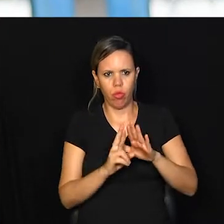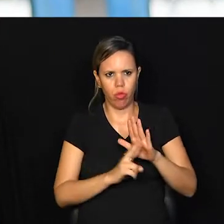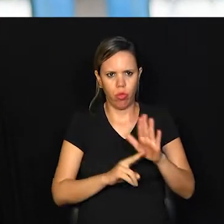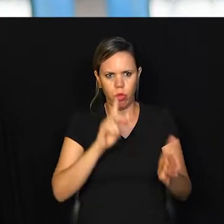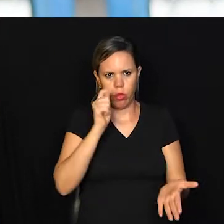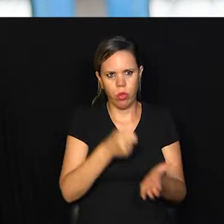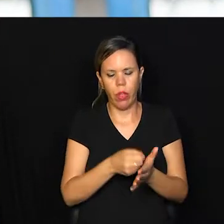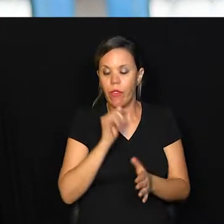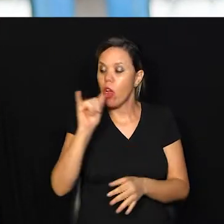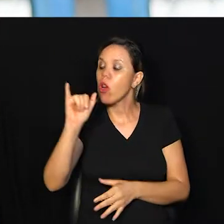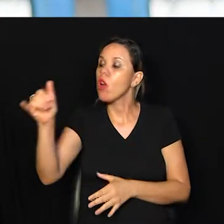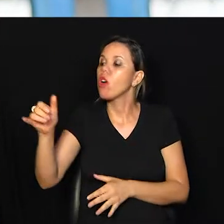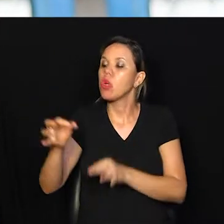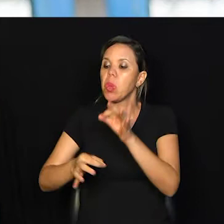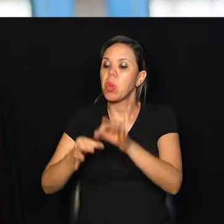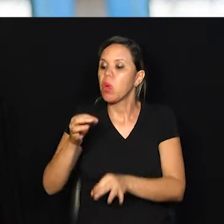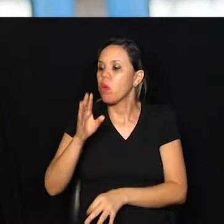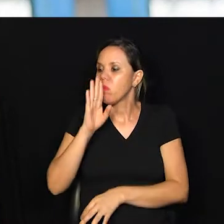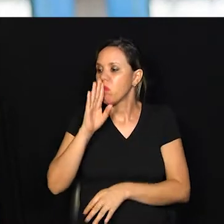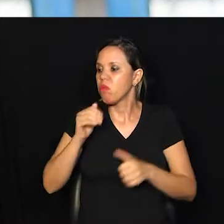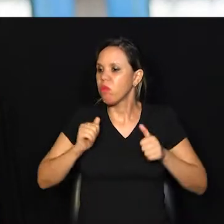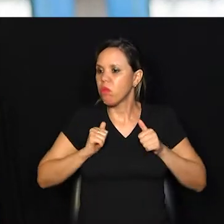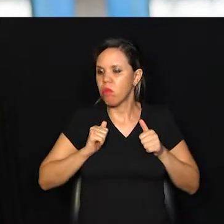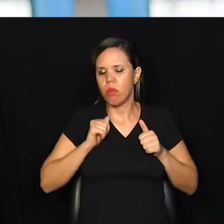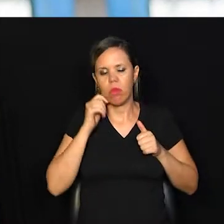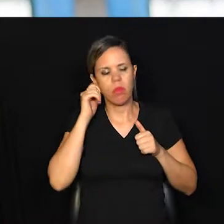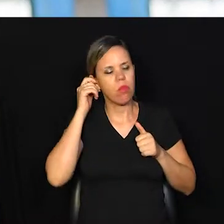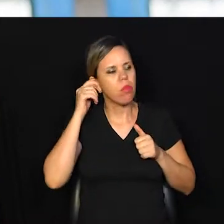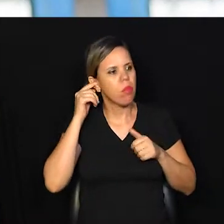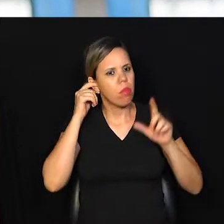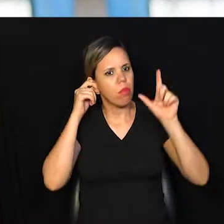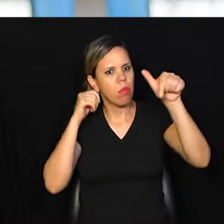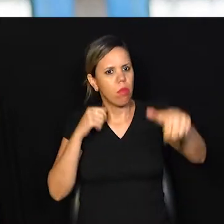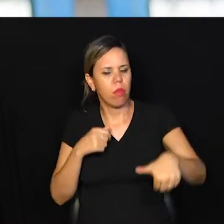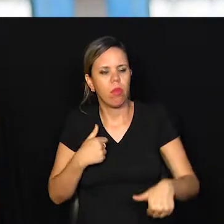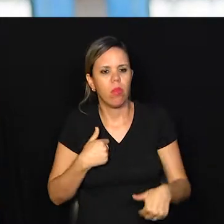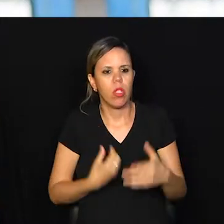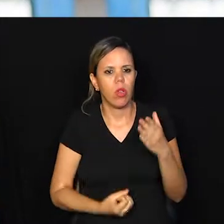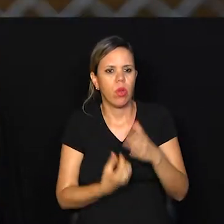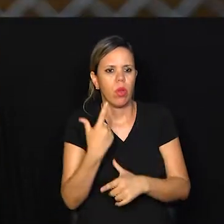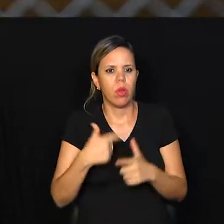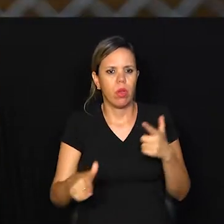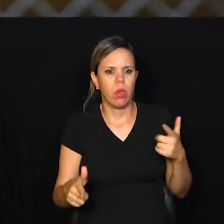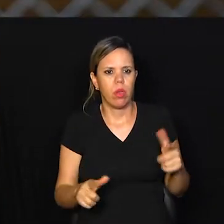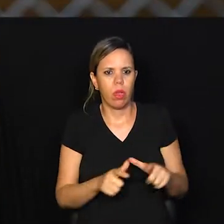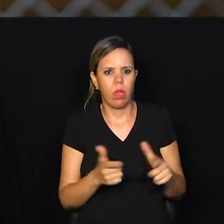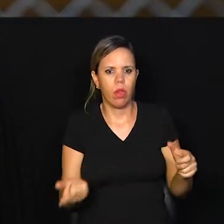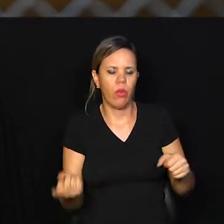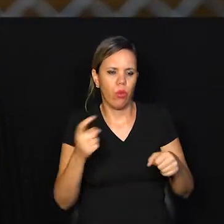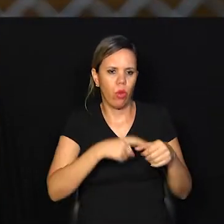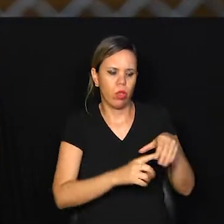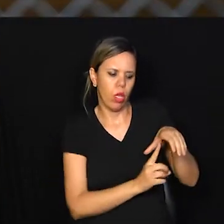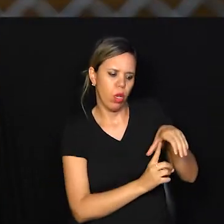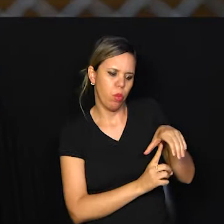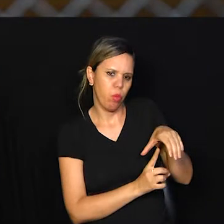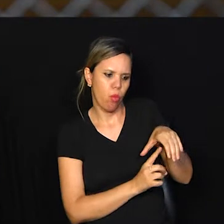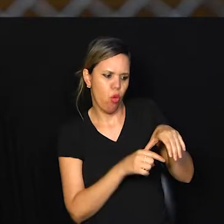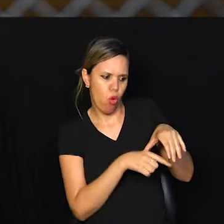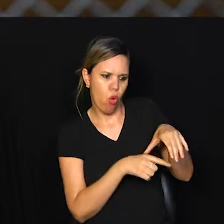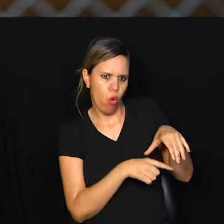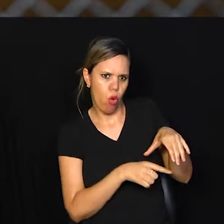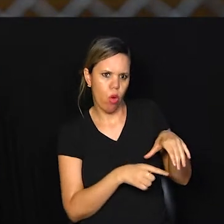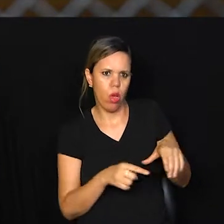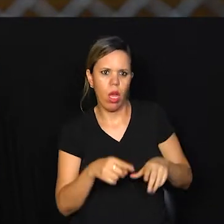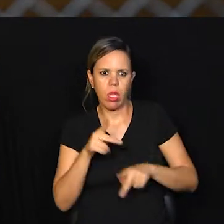determina, comuniquei a ele, e ele não tomou uma posição. E depois o que causou a minha revolta maior, quando eu voltei para o gol, aí